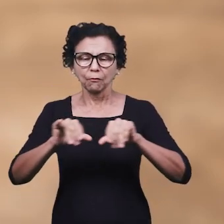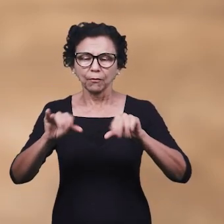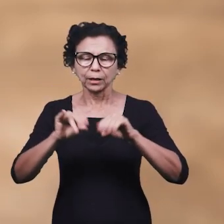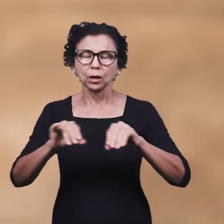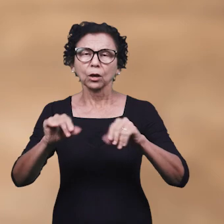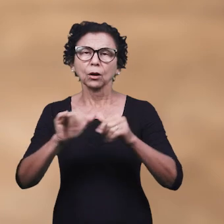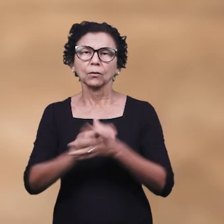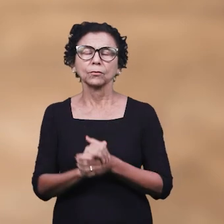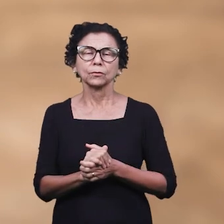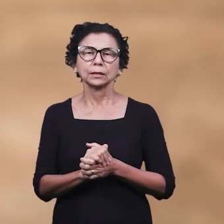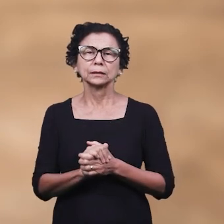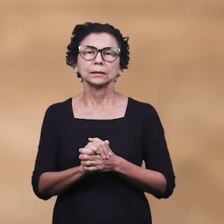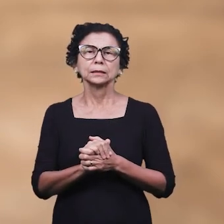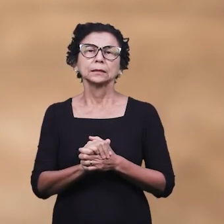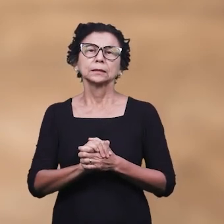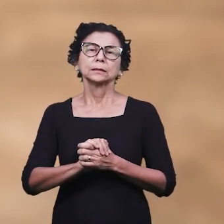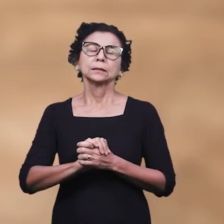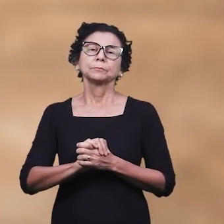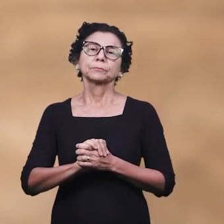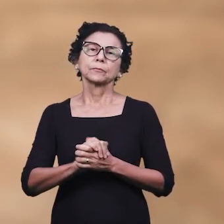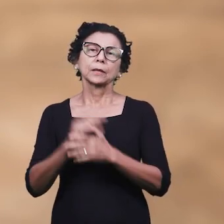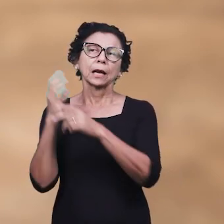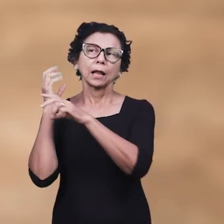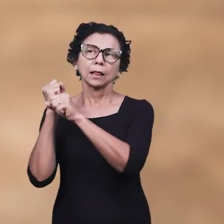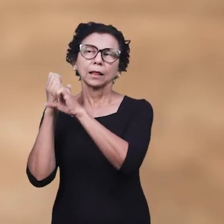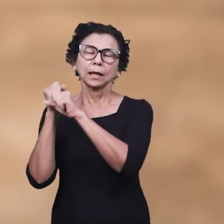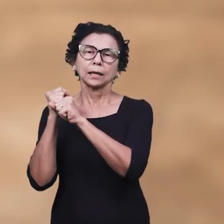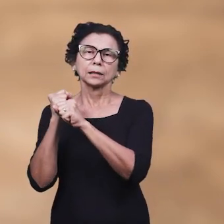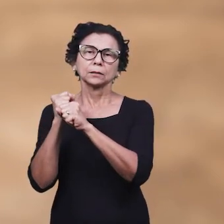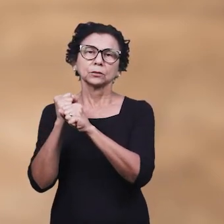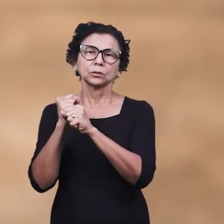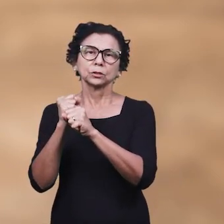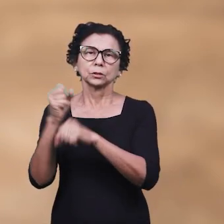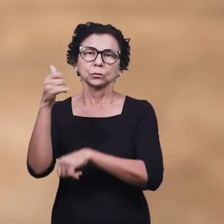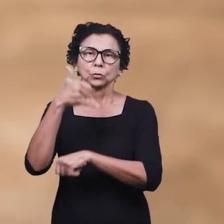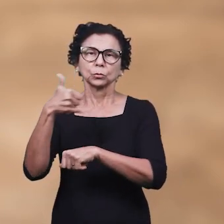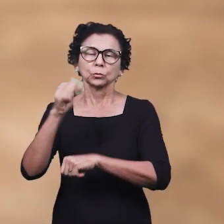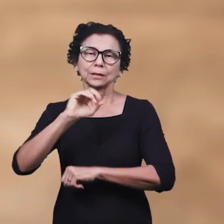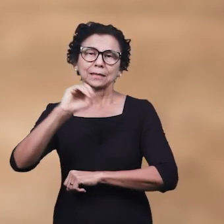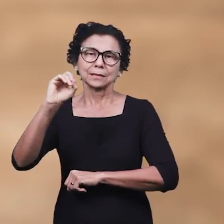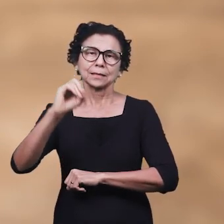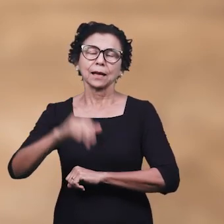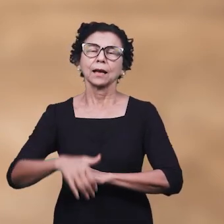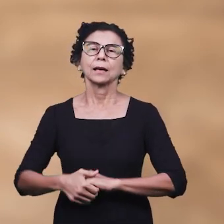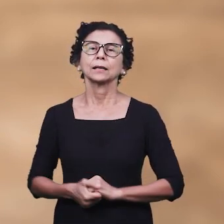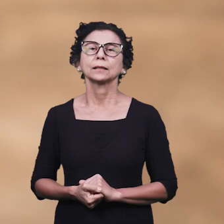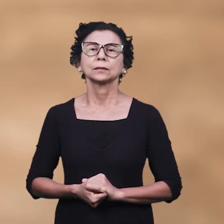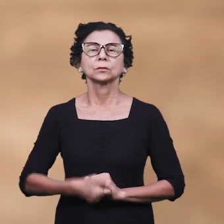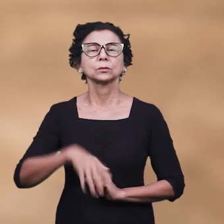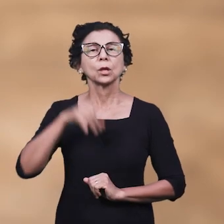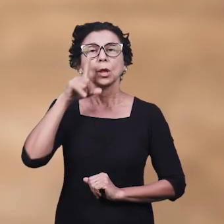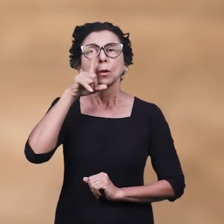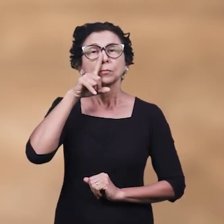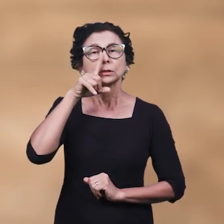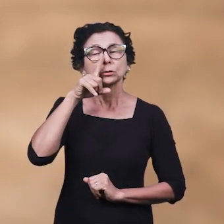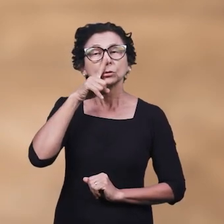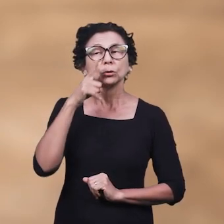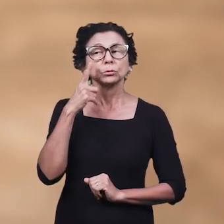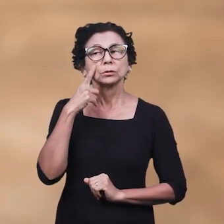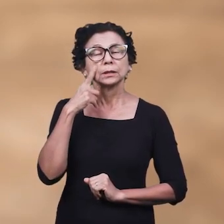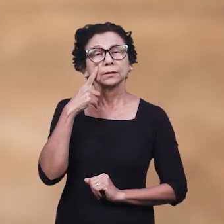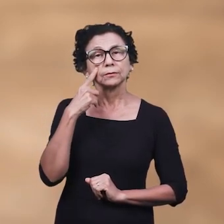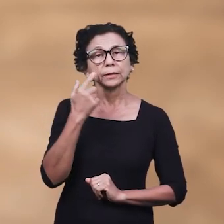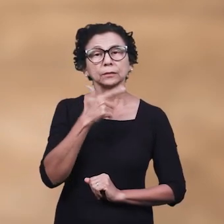desnatado. Nas massas, espaguete enriquecido com proteína. Nos biscoitos e cereais, não temos